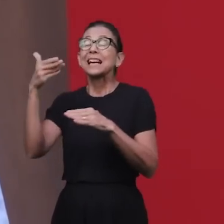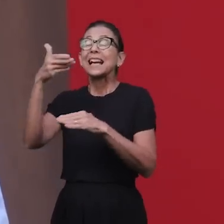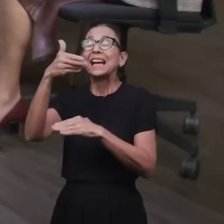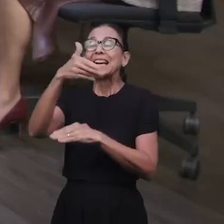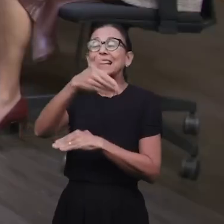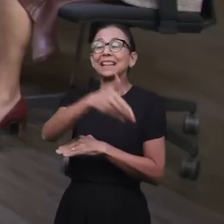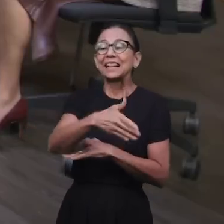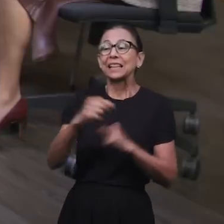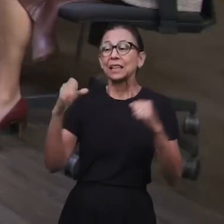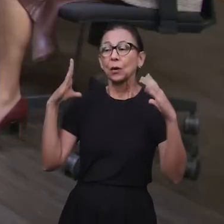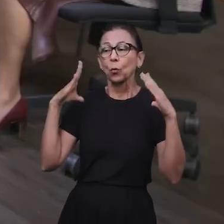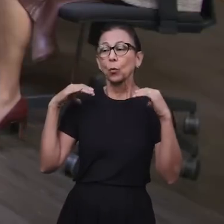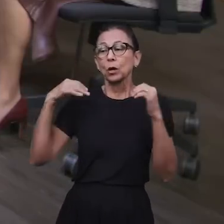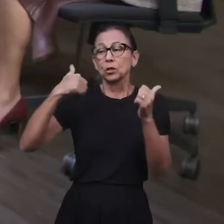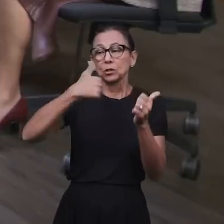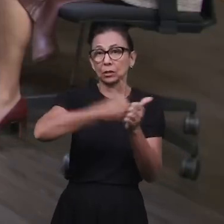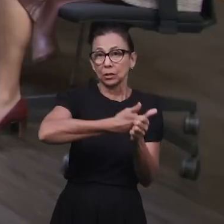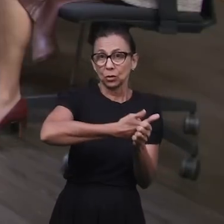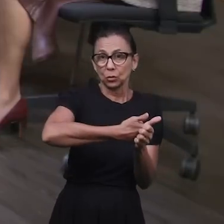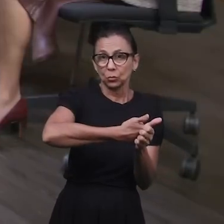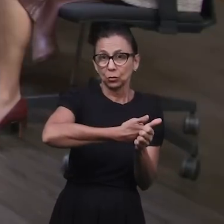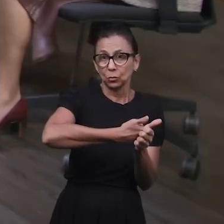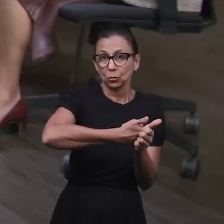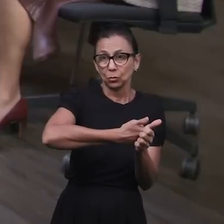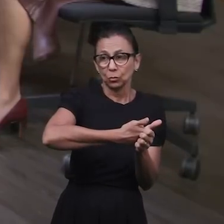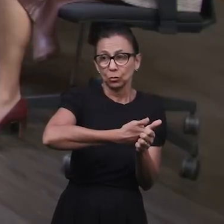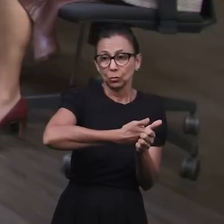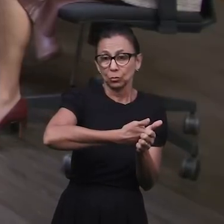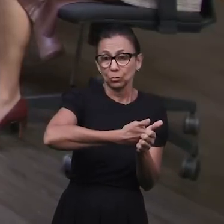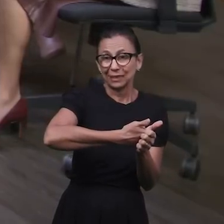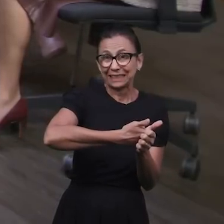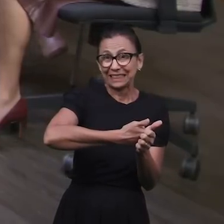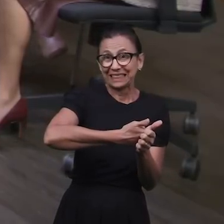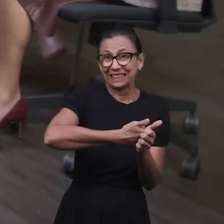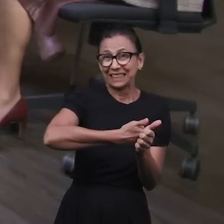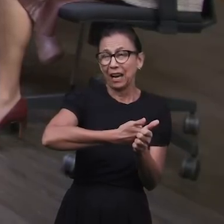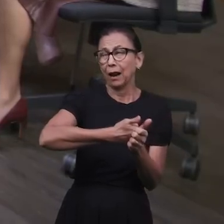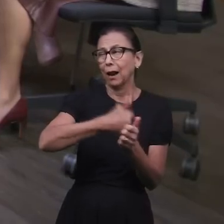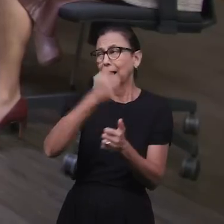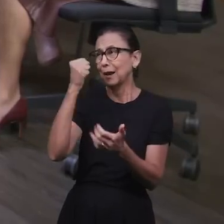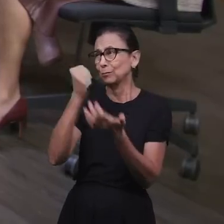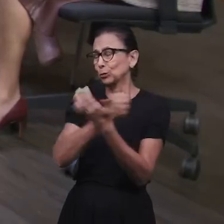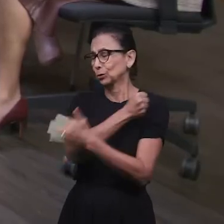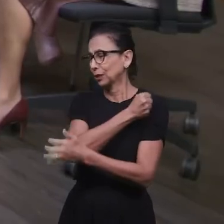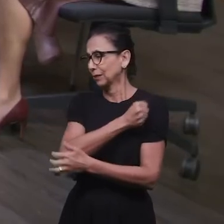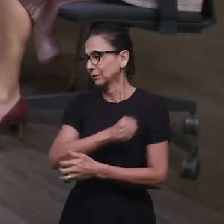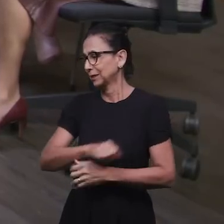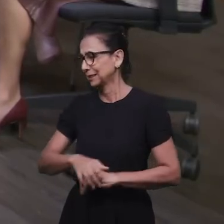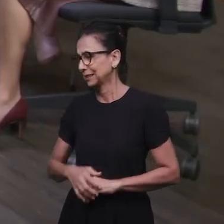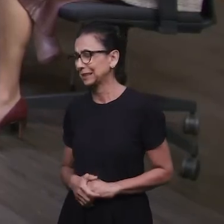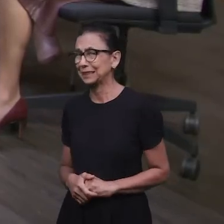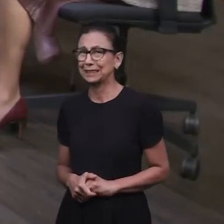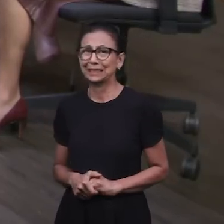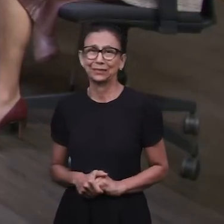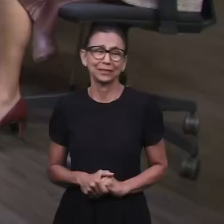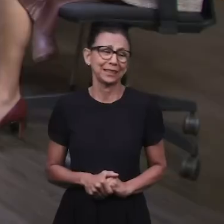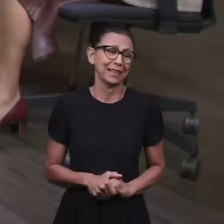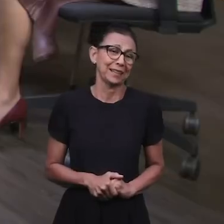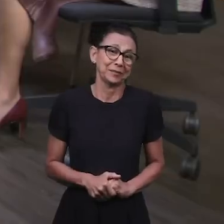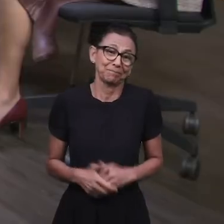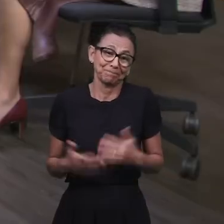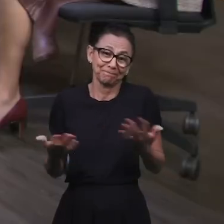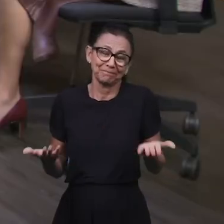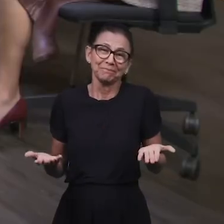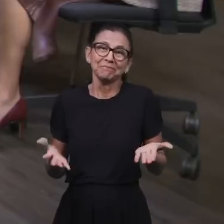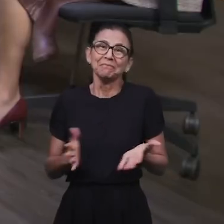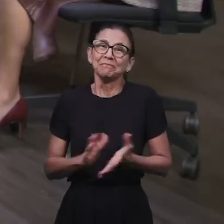você? Aí eu falei, acabou a festa, né? Então... A menina pode ser bonita, mas não é